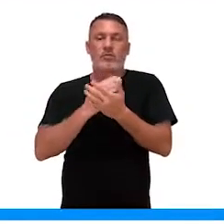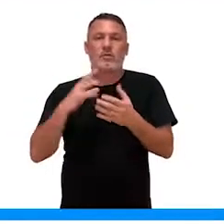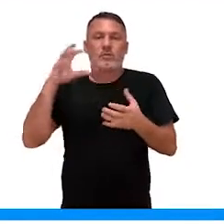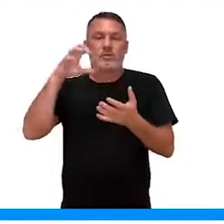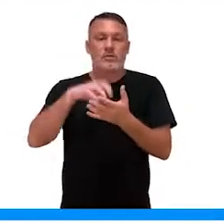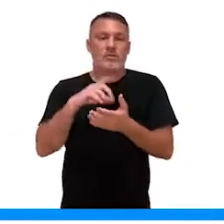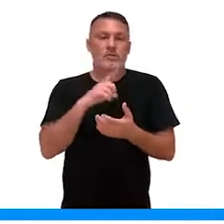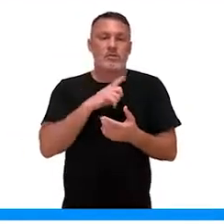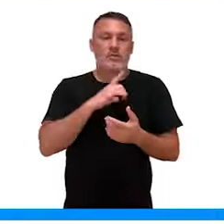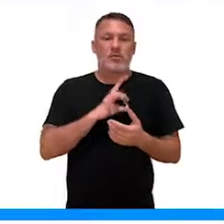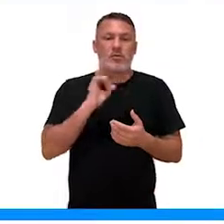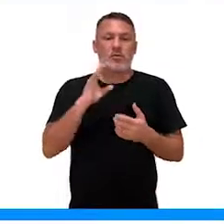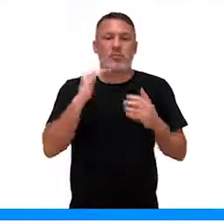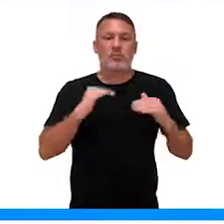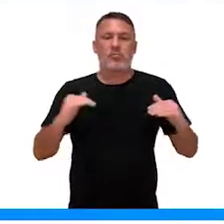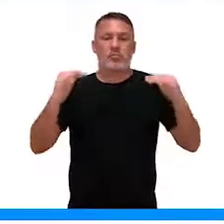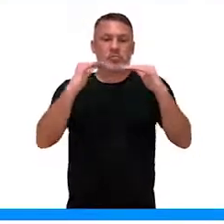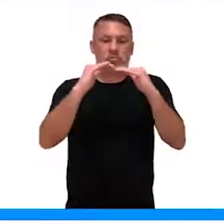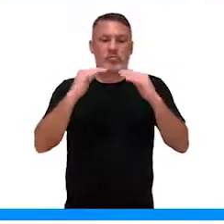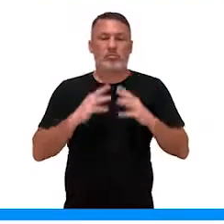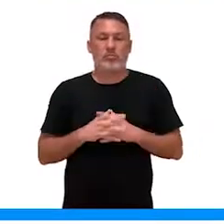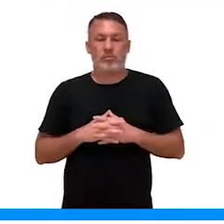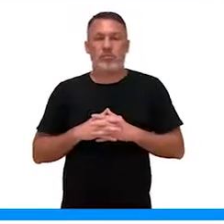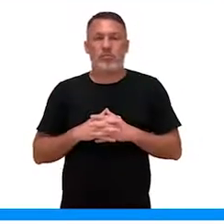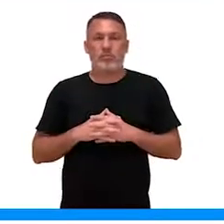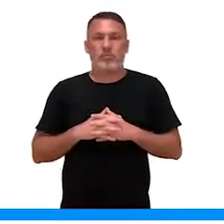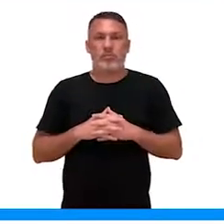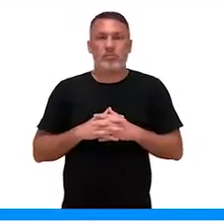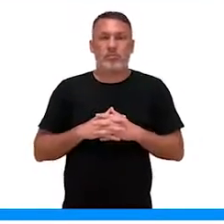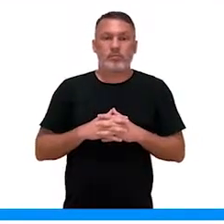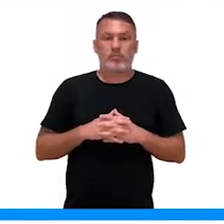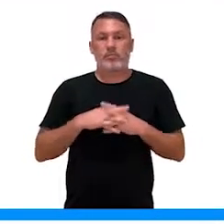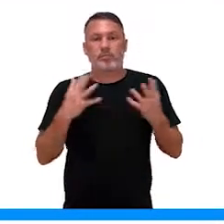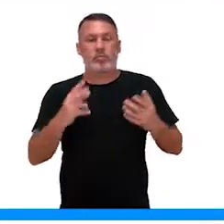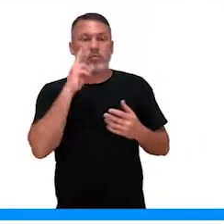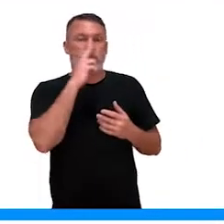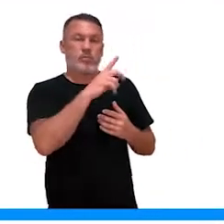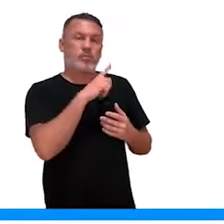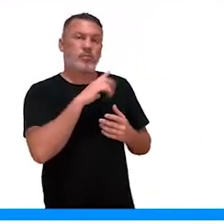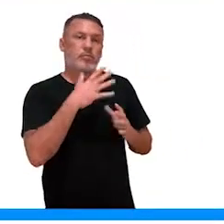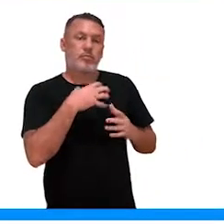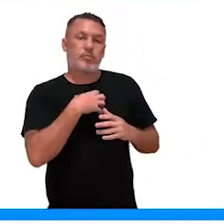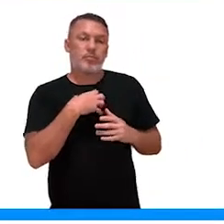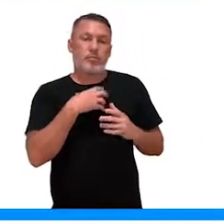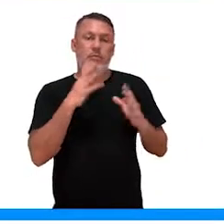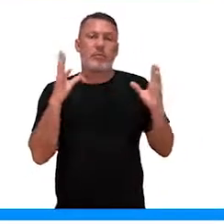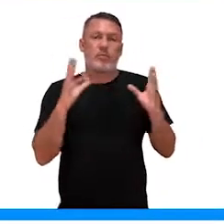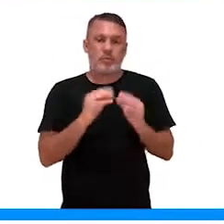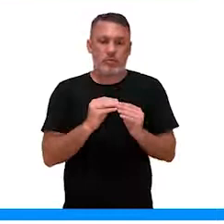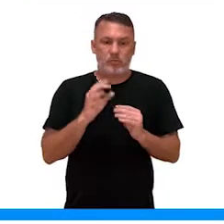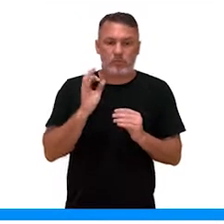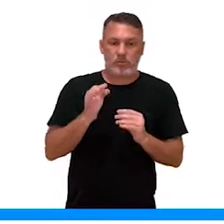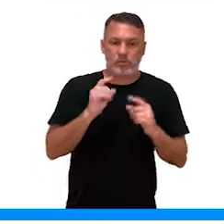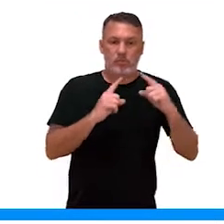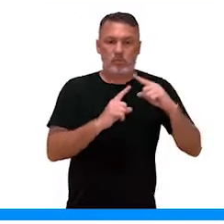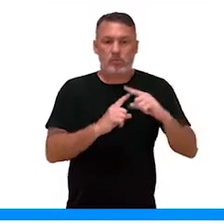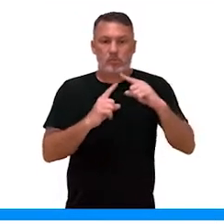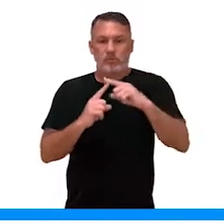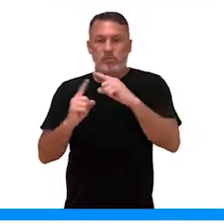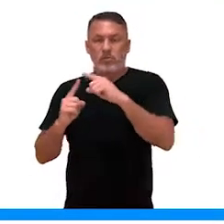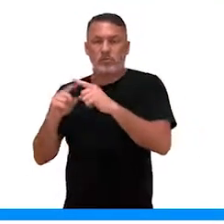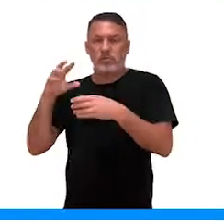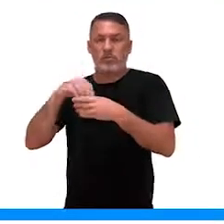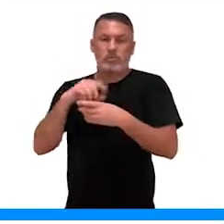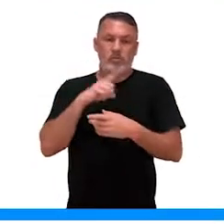na superfície. Então, aqui a gente tem mais ou menos um resumão, né? Dos tipos que a gente tem